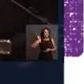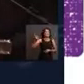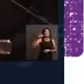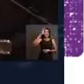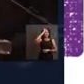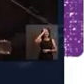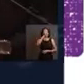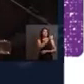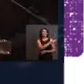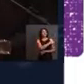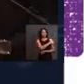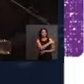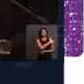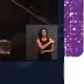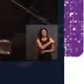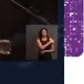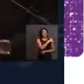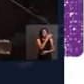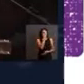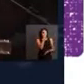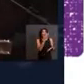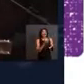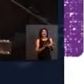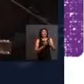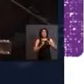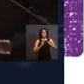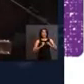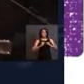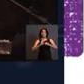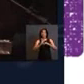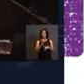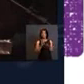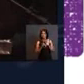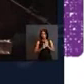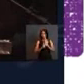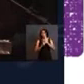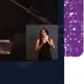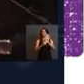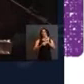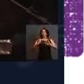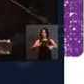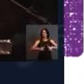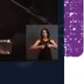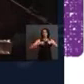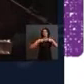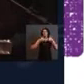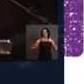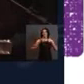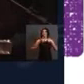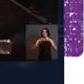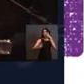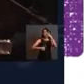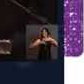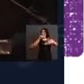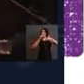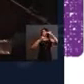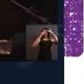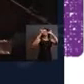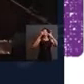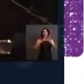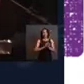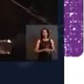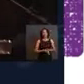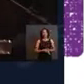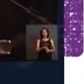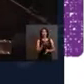aluno, ela com certeza pode ajudar a qualificar o processo ensino-aprendizagem.